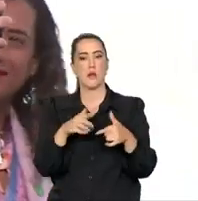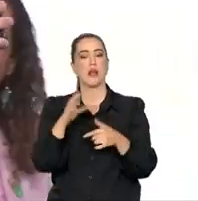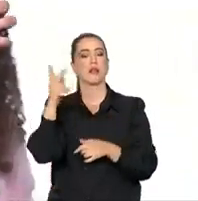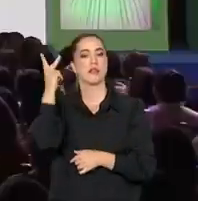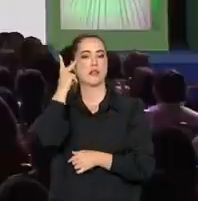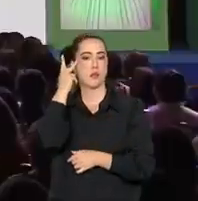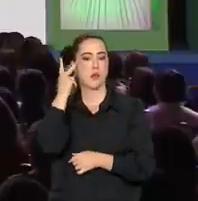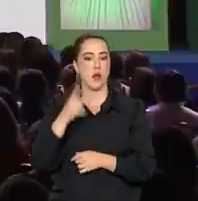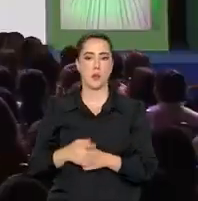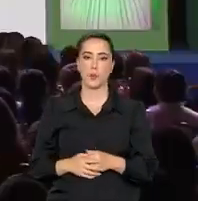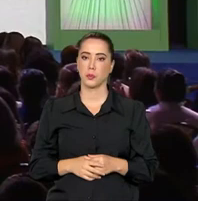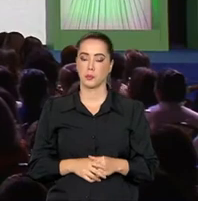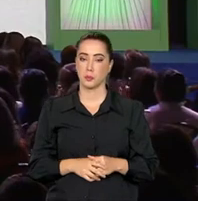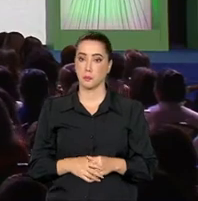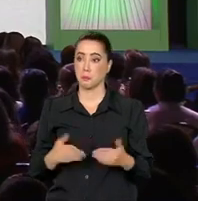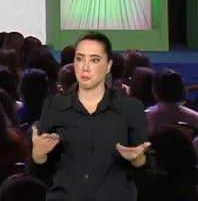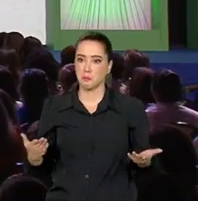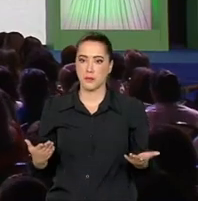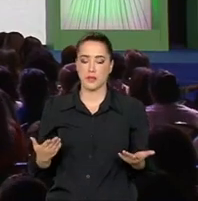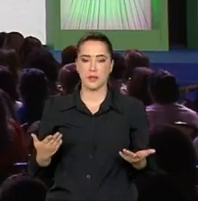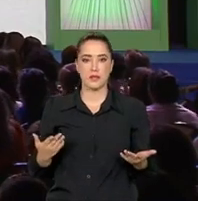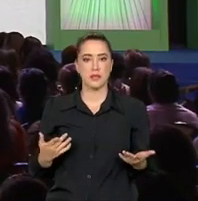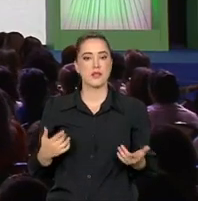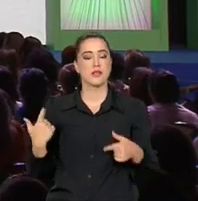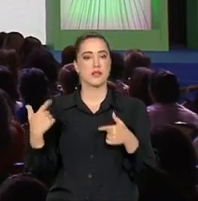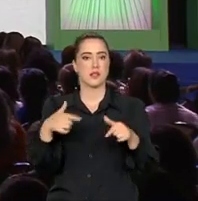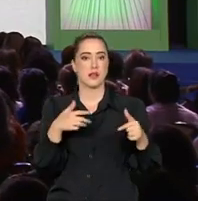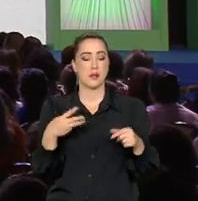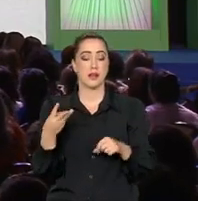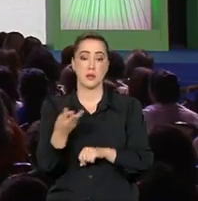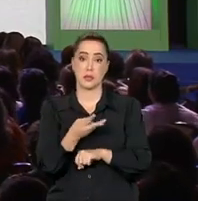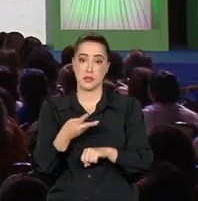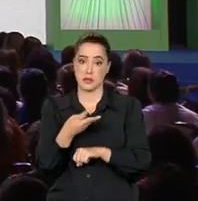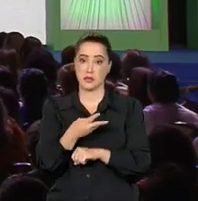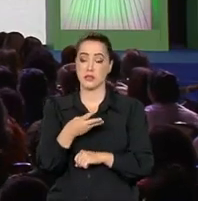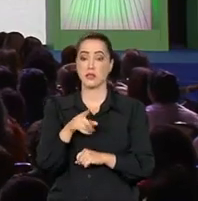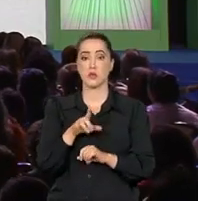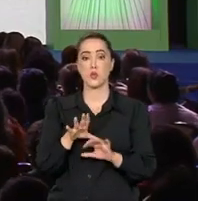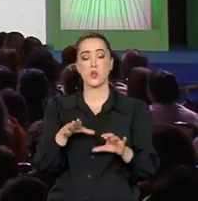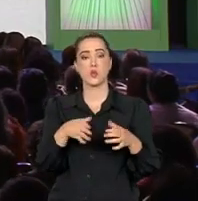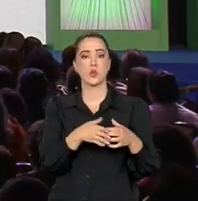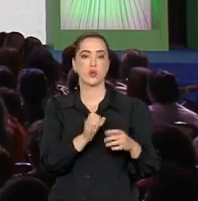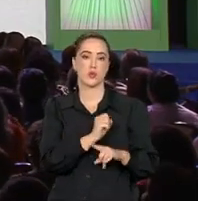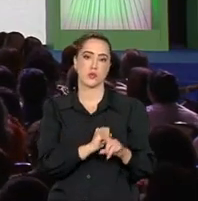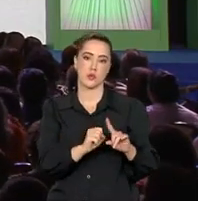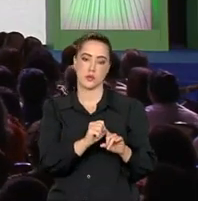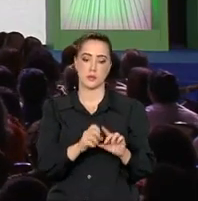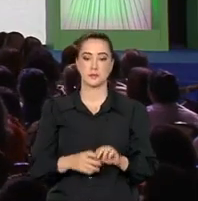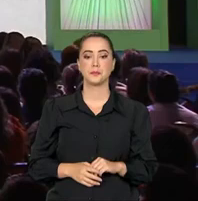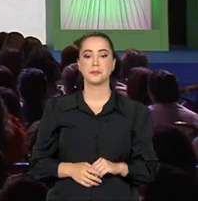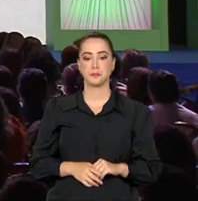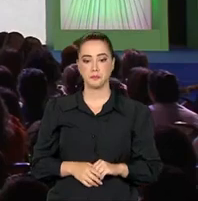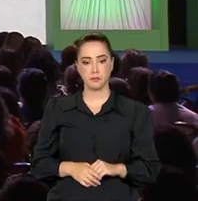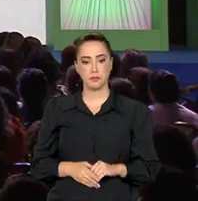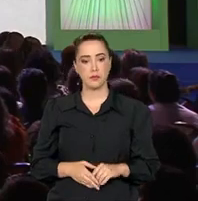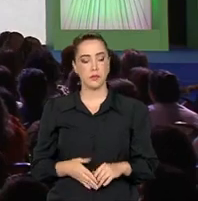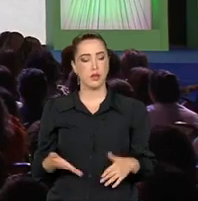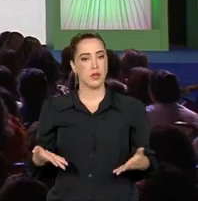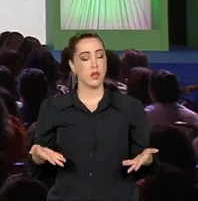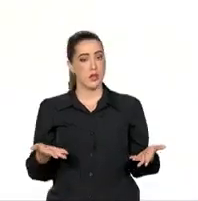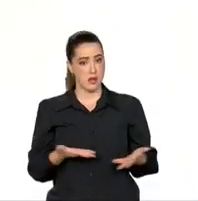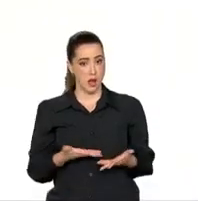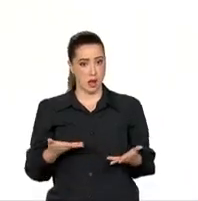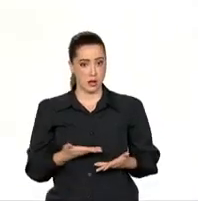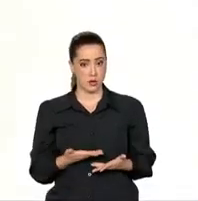E trabalhando para o terceiro setor, trabalhando com os movimentos sociais. E agora,